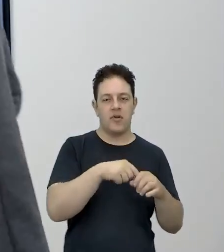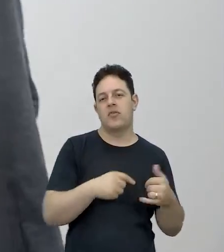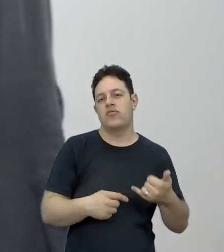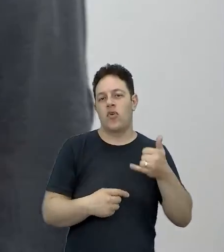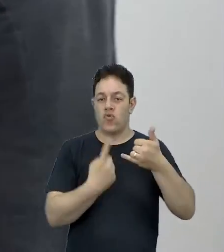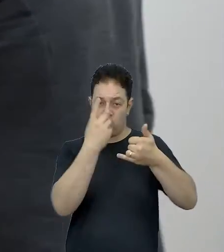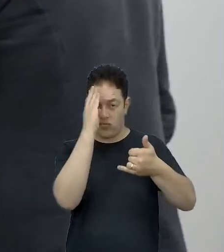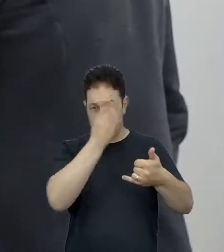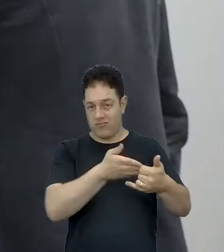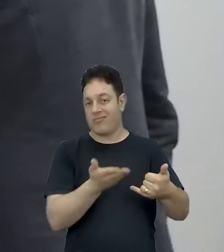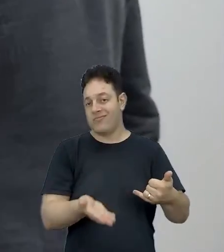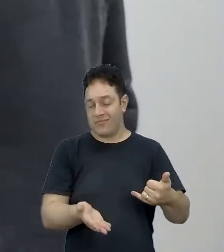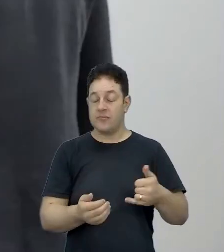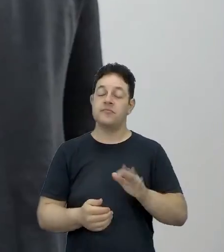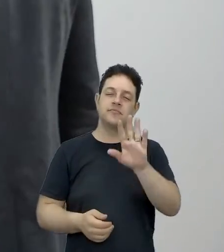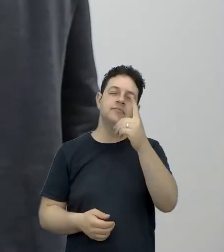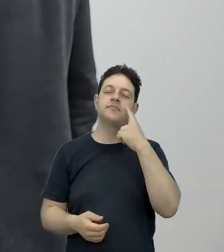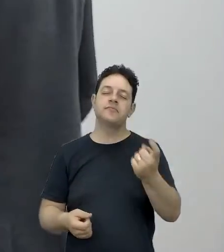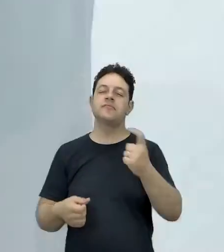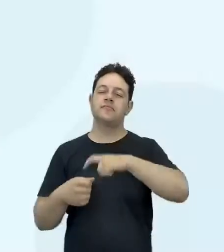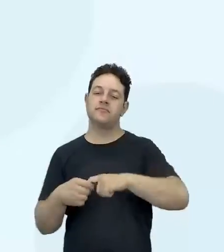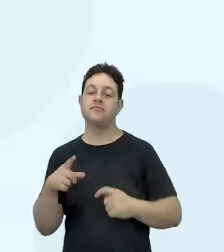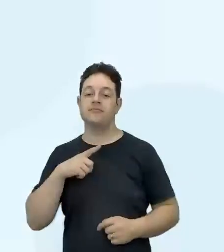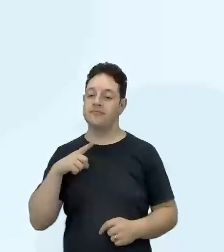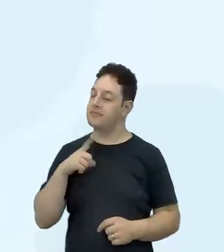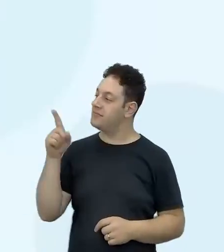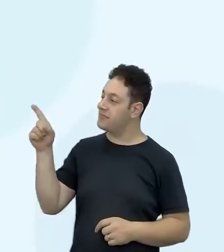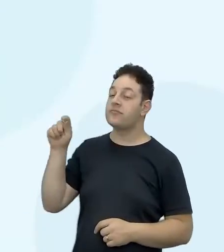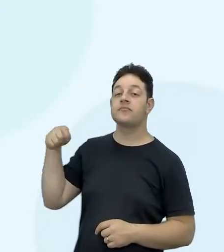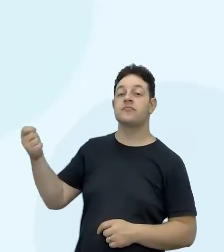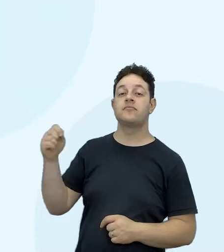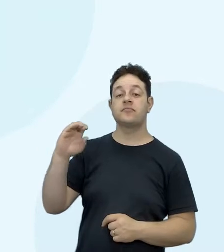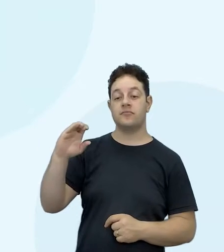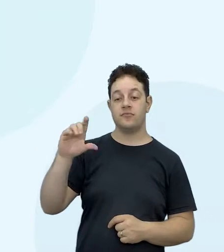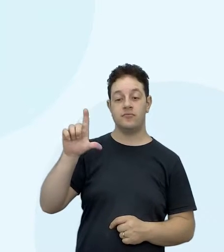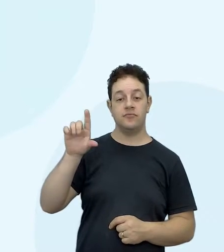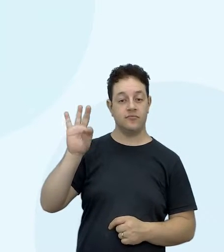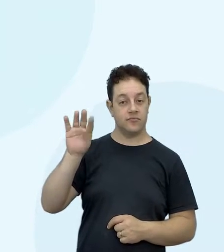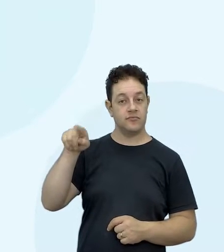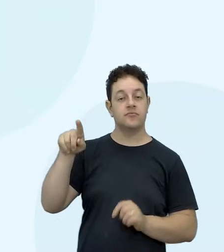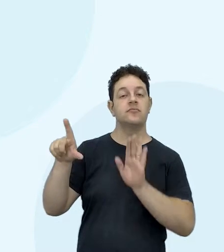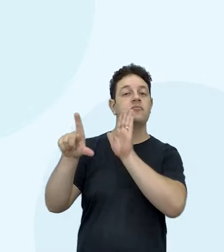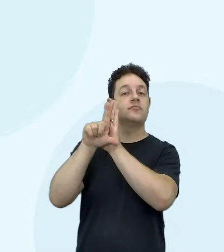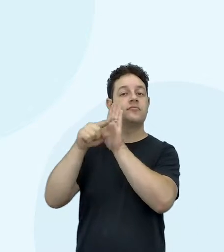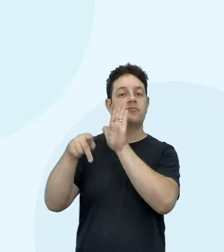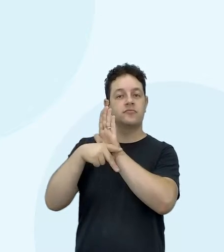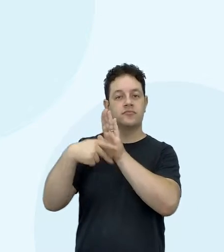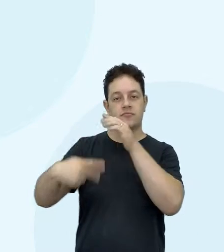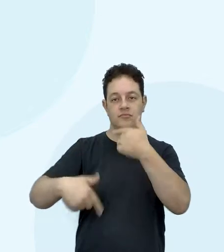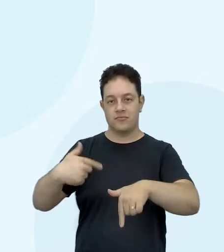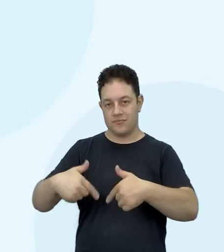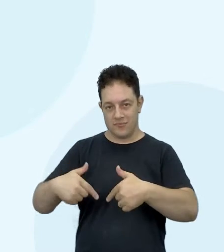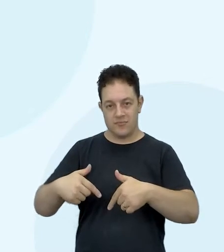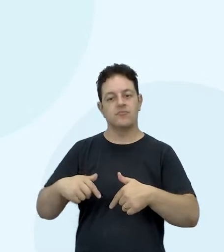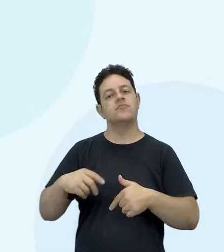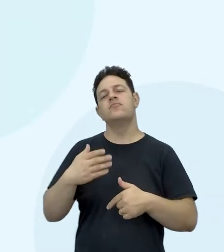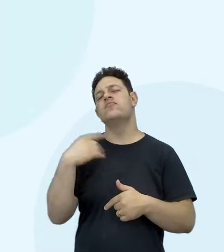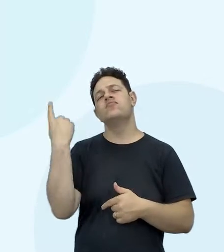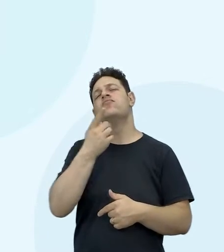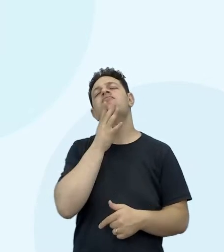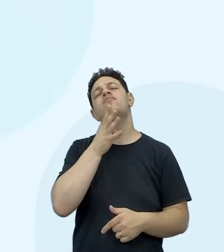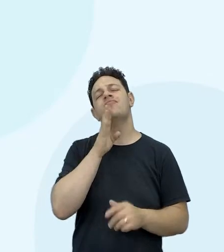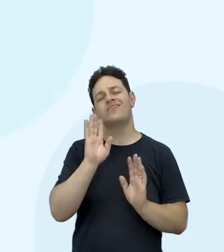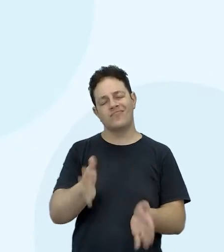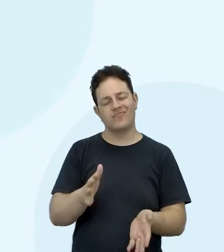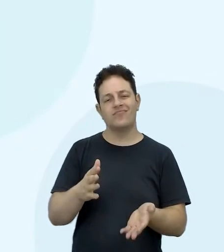aqui. Nós temos então a CLT, que garantiu as leis trabalhistas mais clássicas do qual